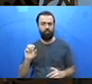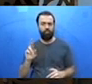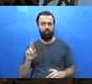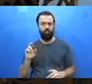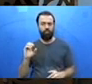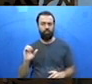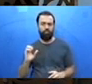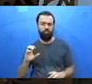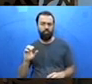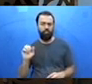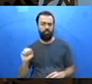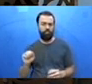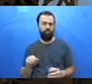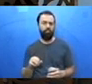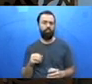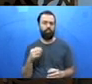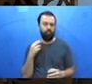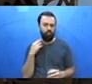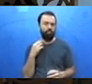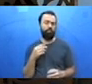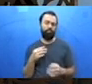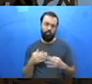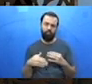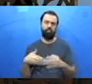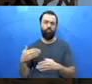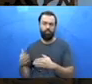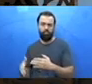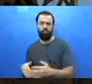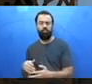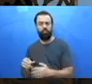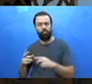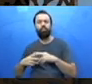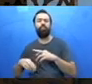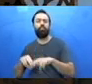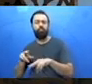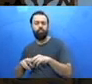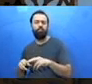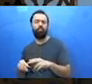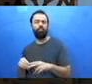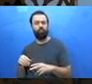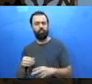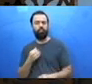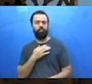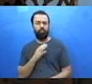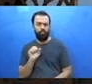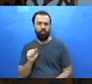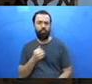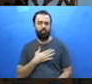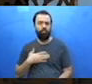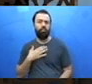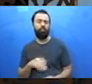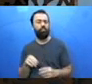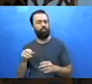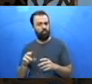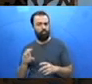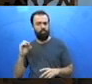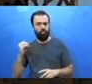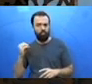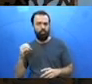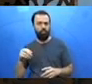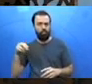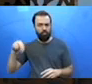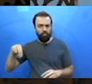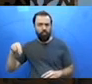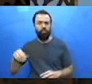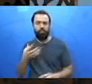março, abril, maio, junho, julho, agosto, setembro, outubro,